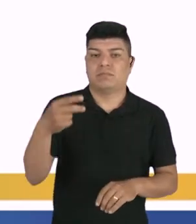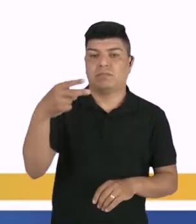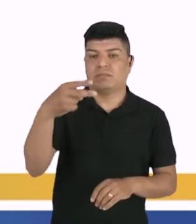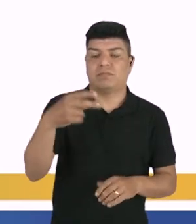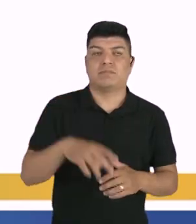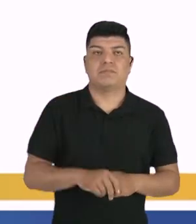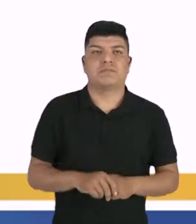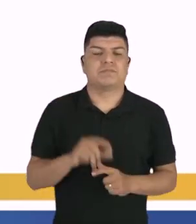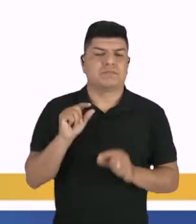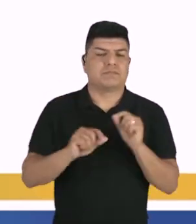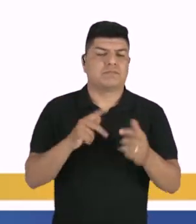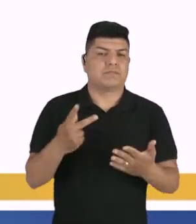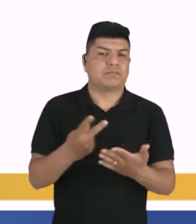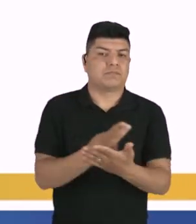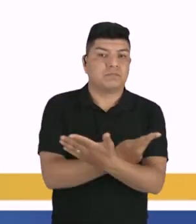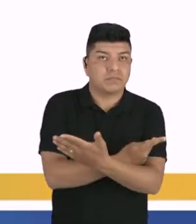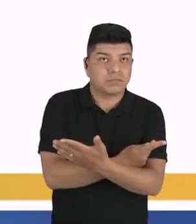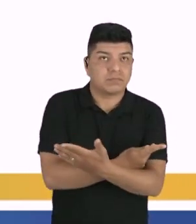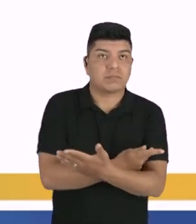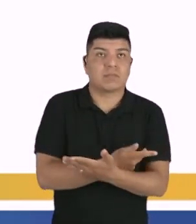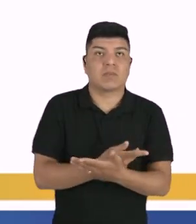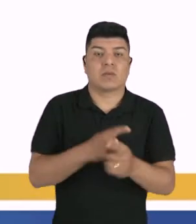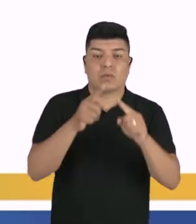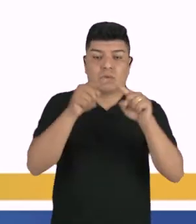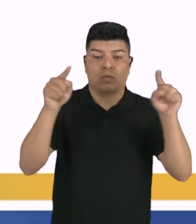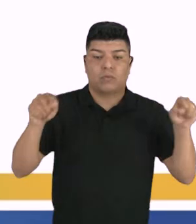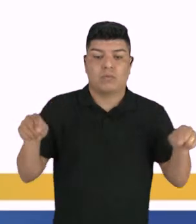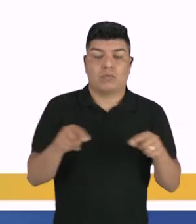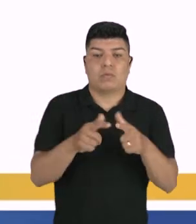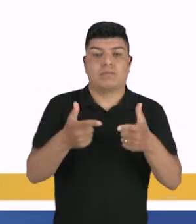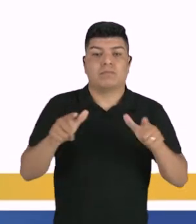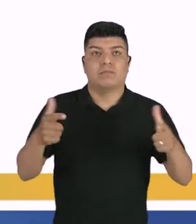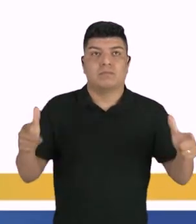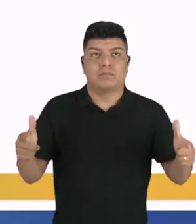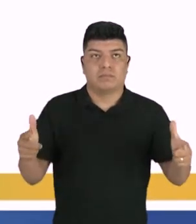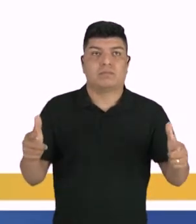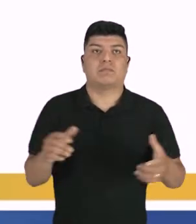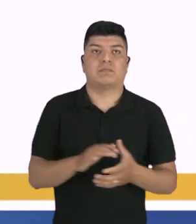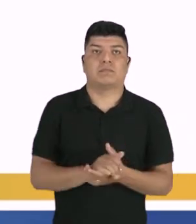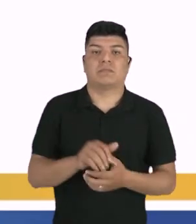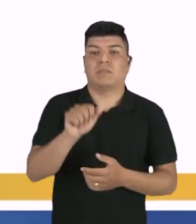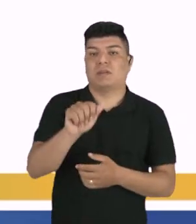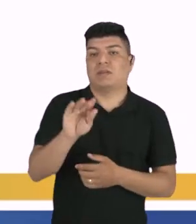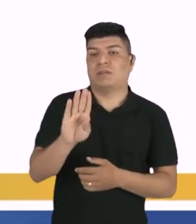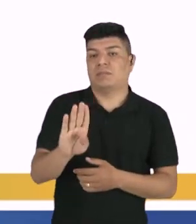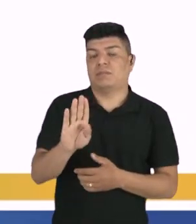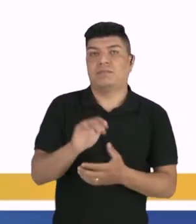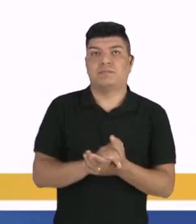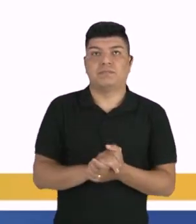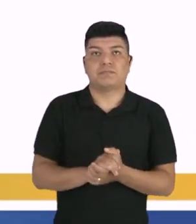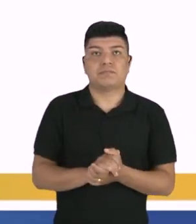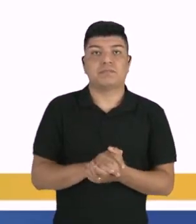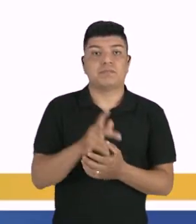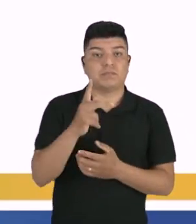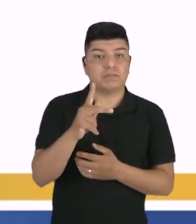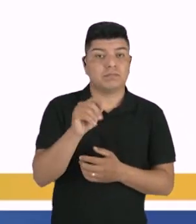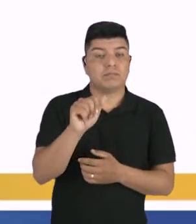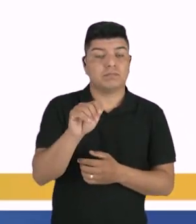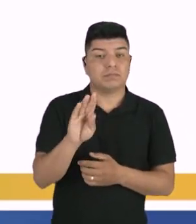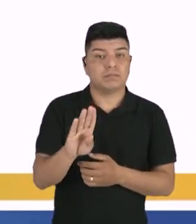O que acontece? Repare que o quadrado maior, a medida do lado dele é A mais B. Então a sua área